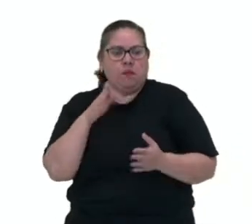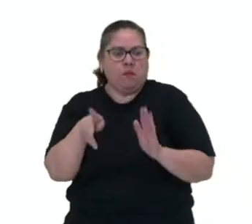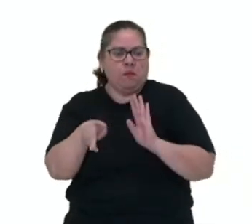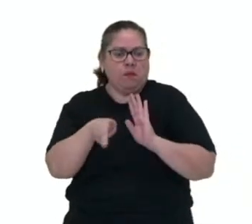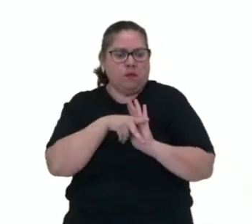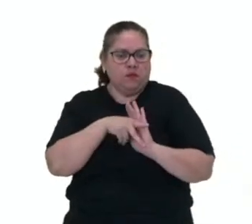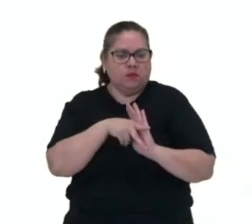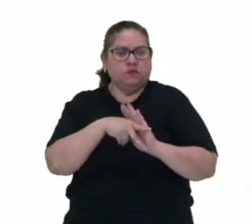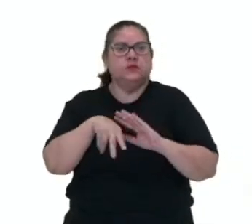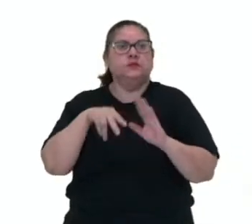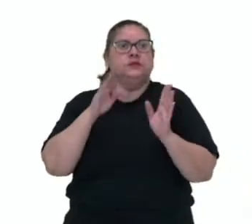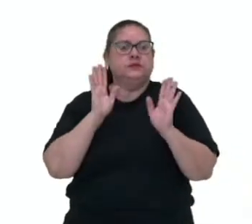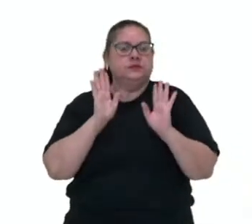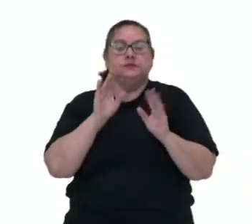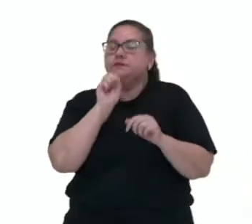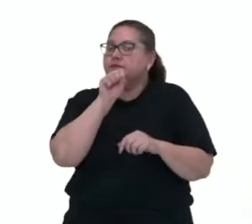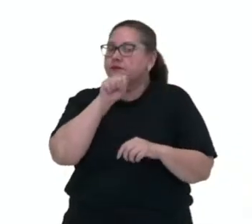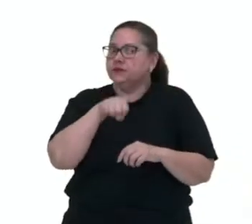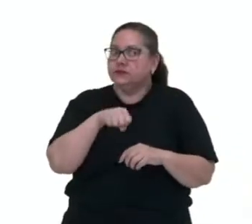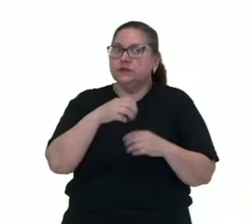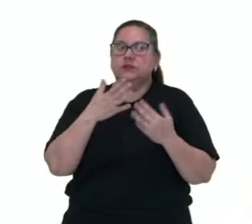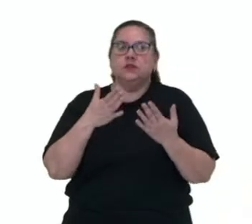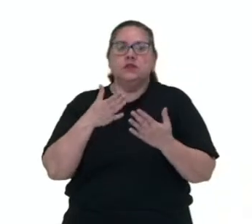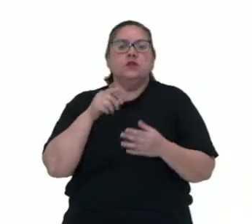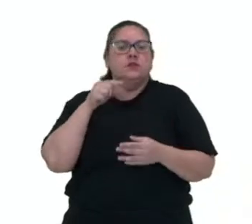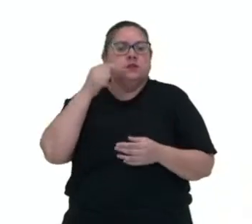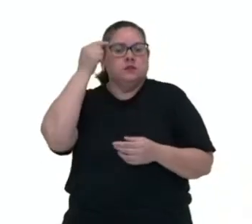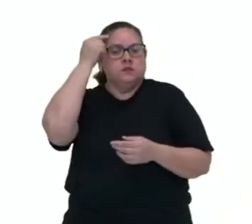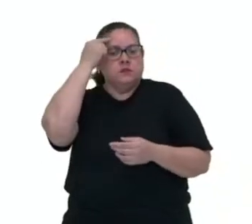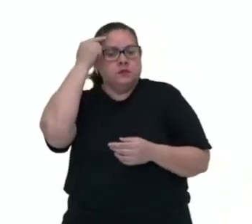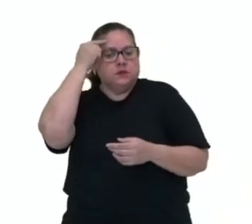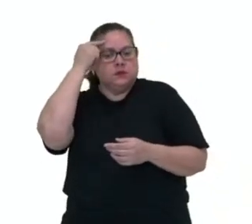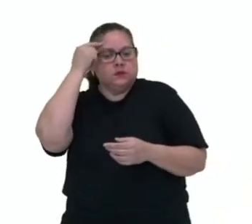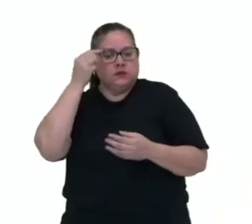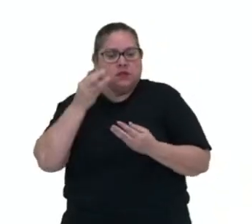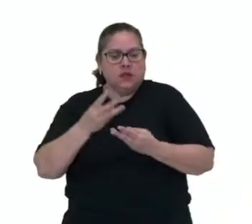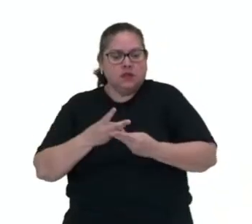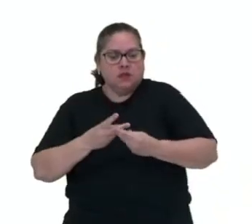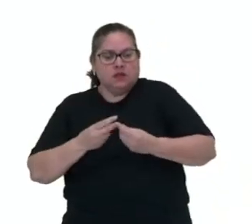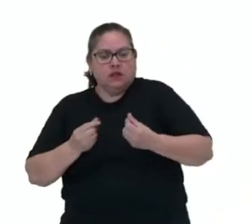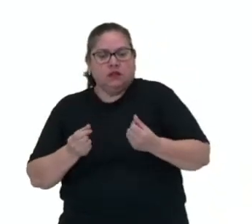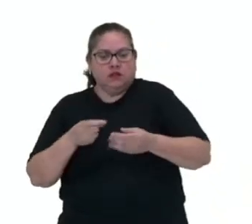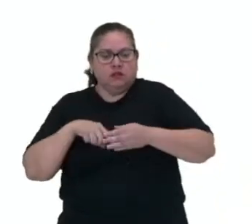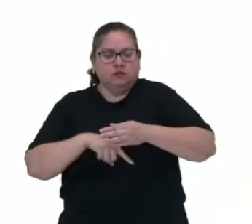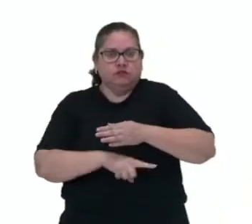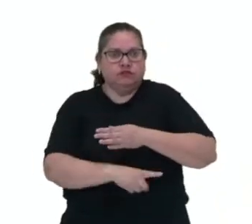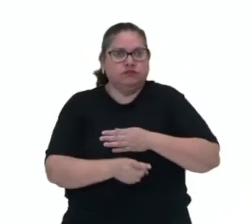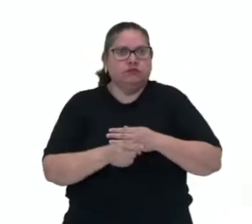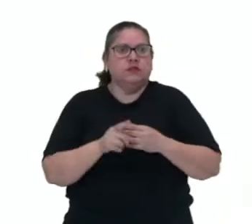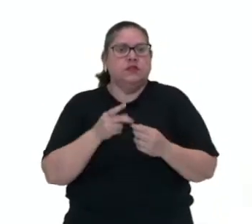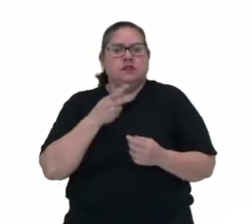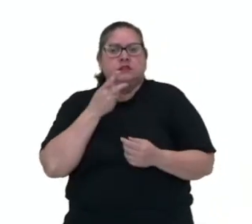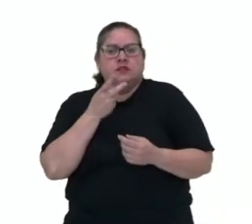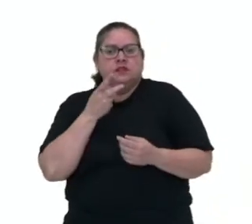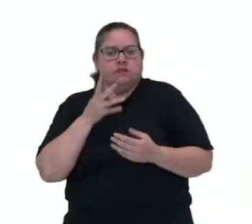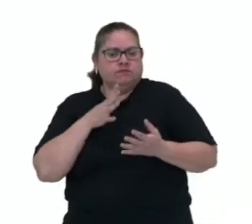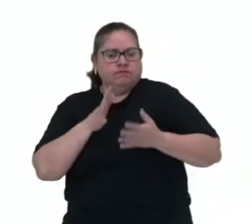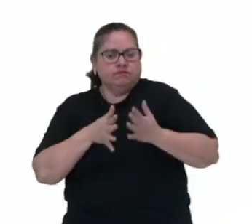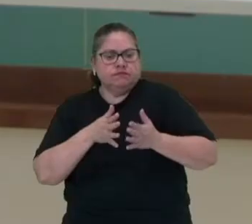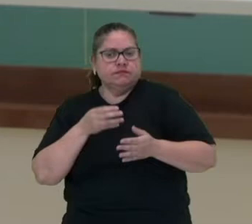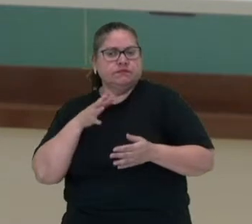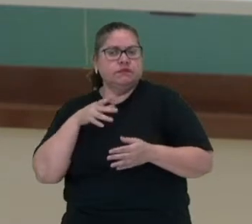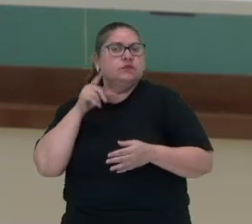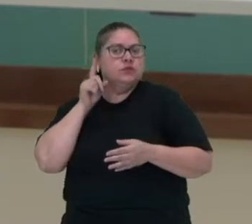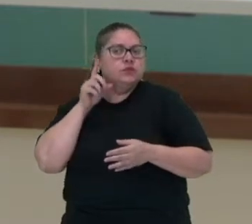Já dei o spoiler. Sim. Você pensa que possui alguma qualidade que é fundamental para poder falar bem? Então, das